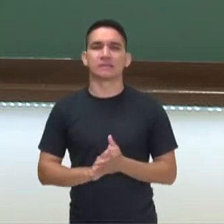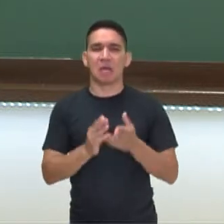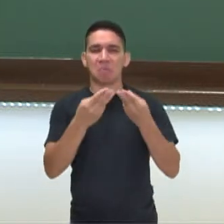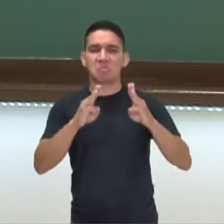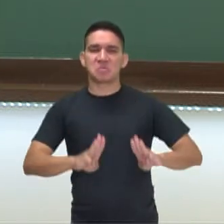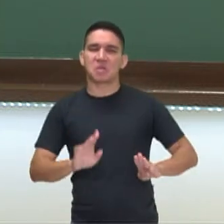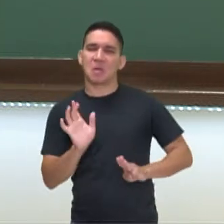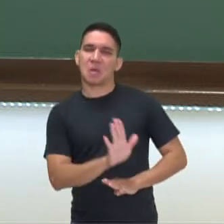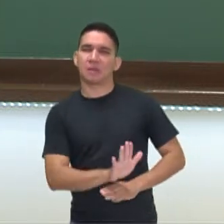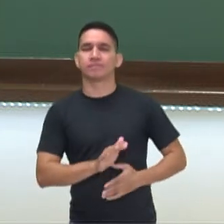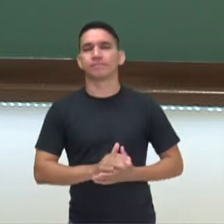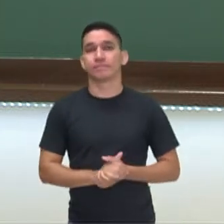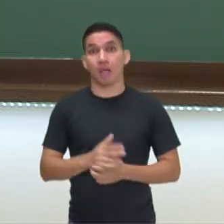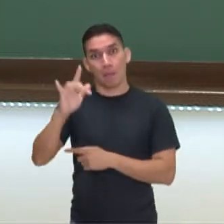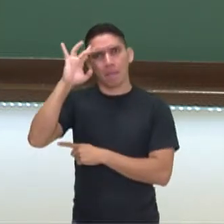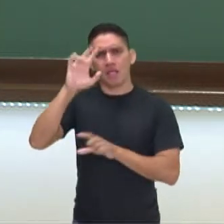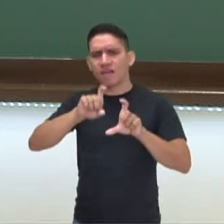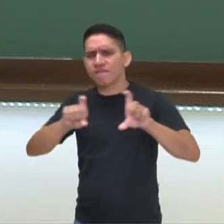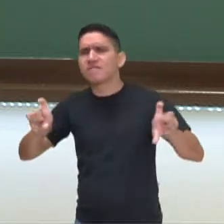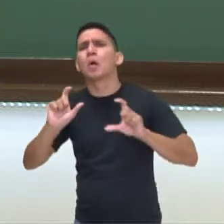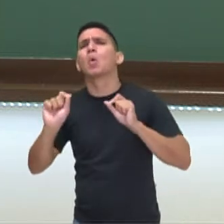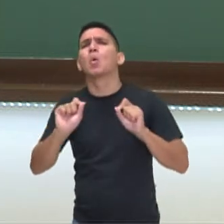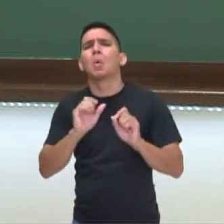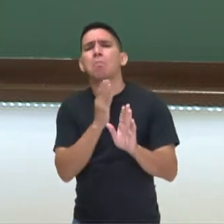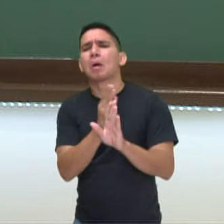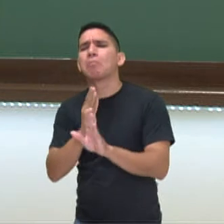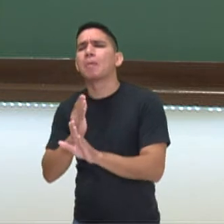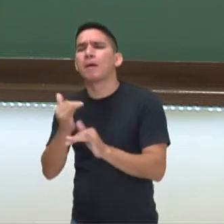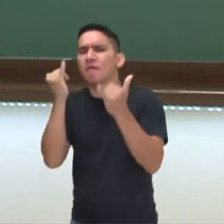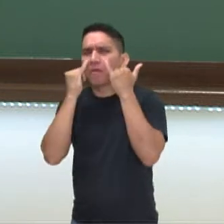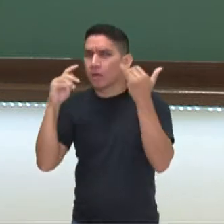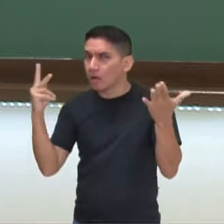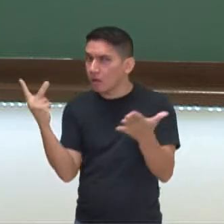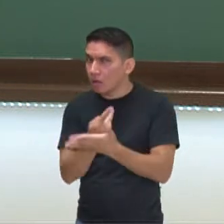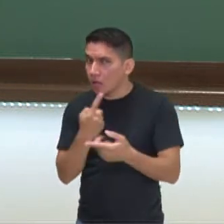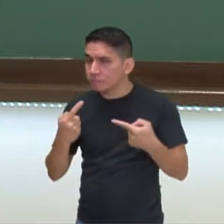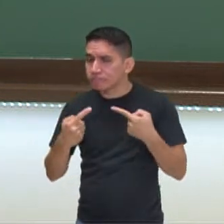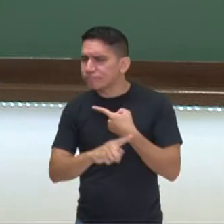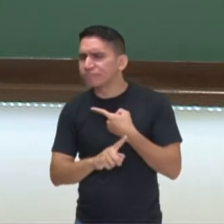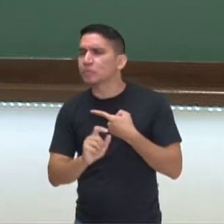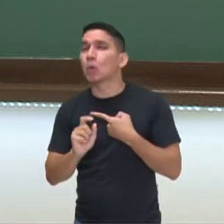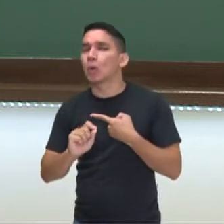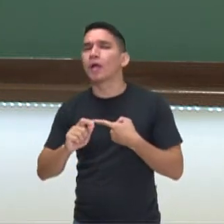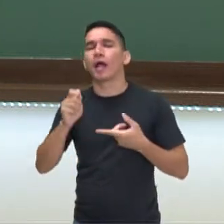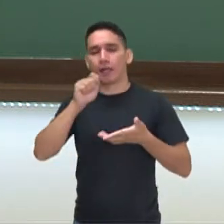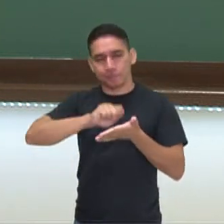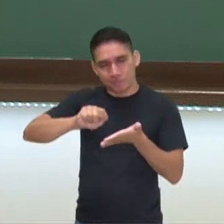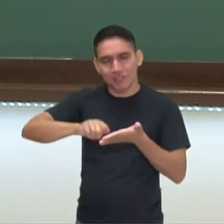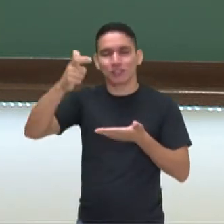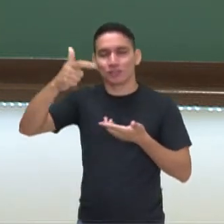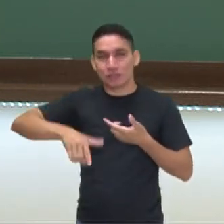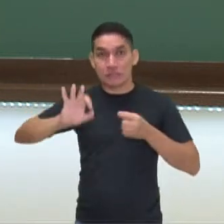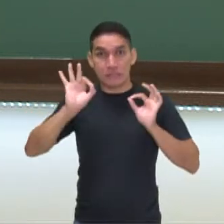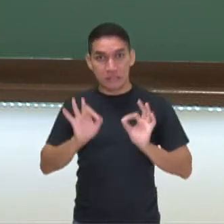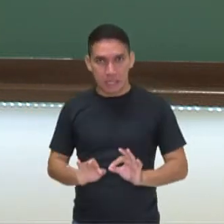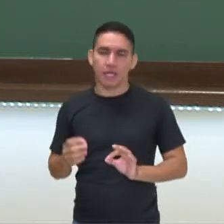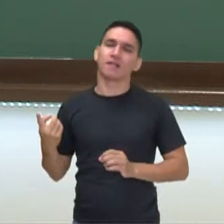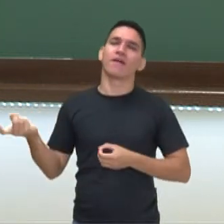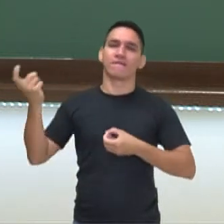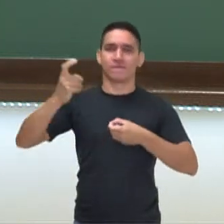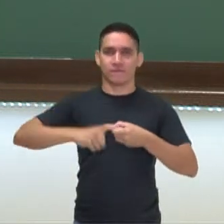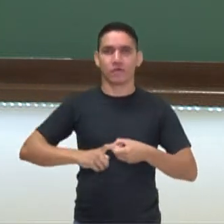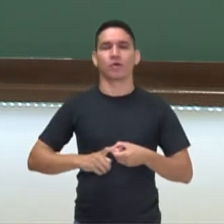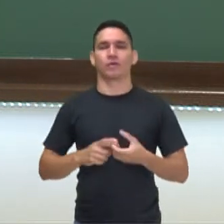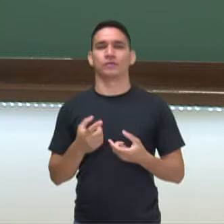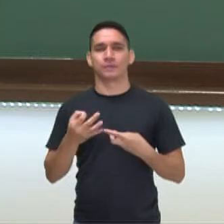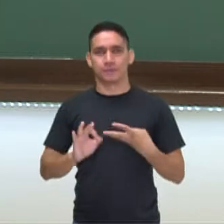na frase, identifique as informações incorretas e reescreva corretamente essa frase e a gente faz a